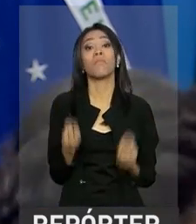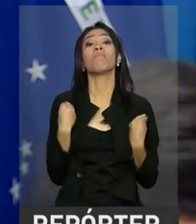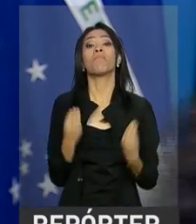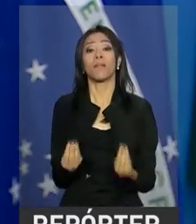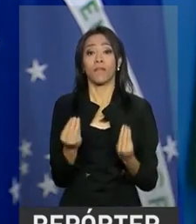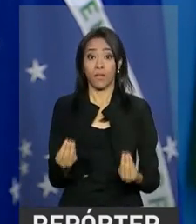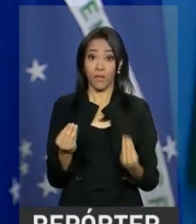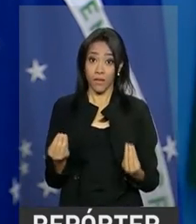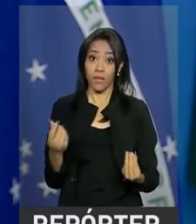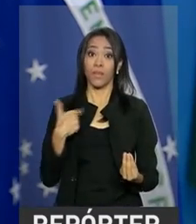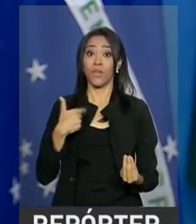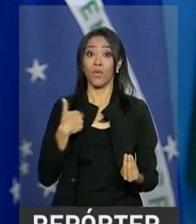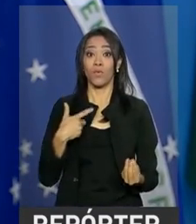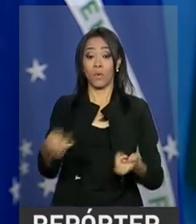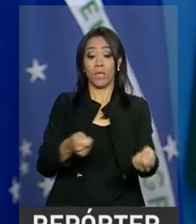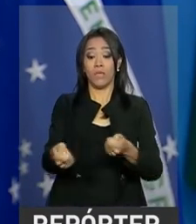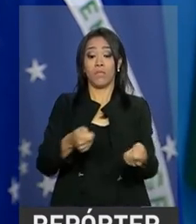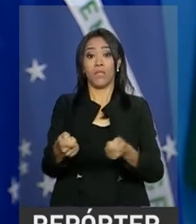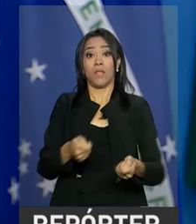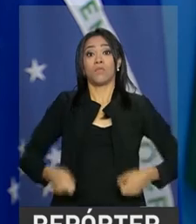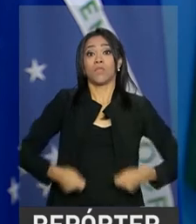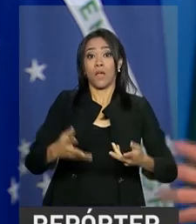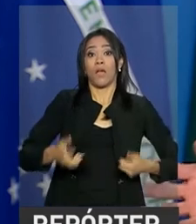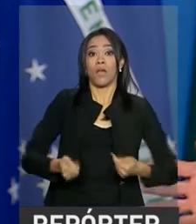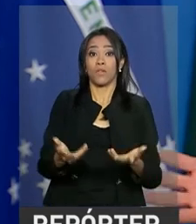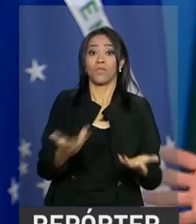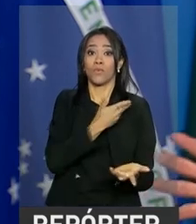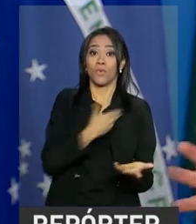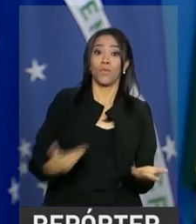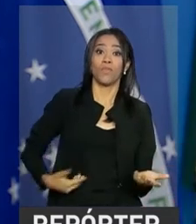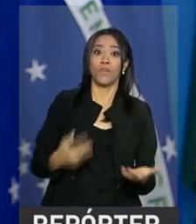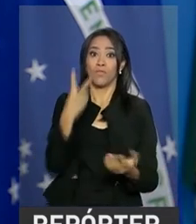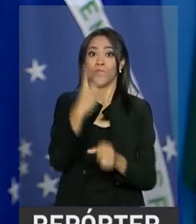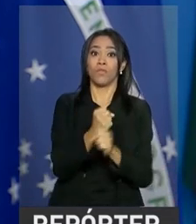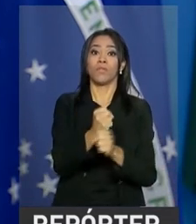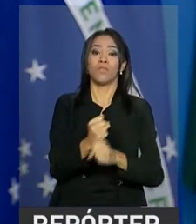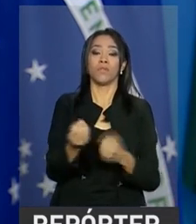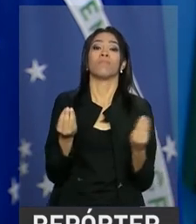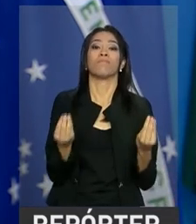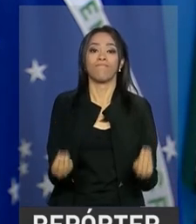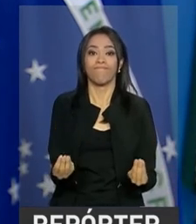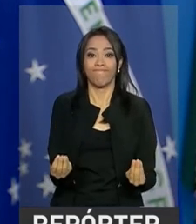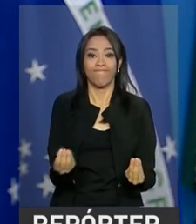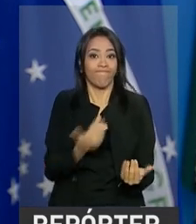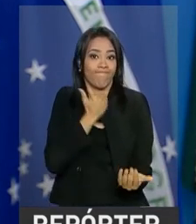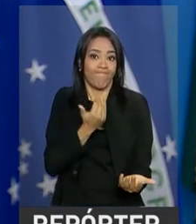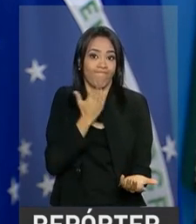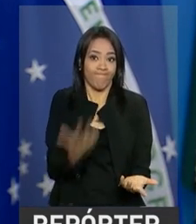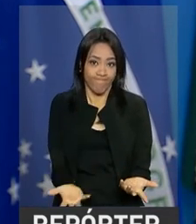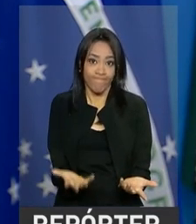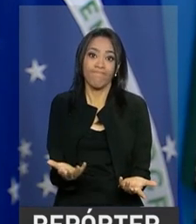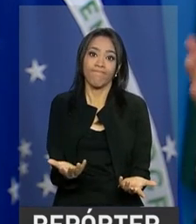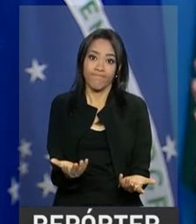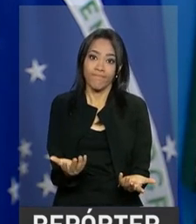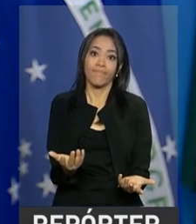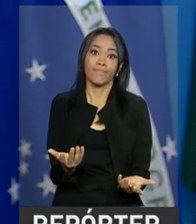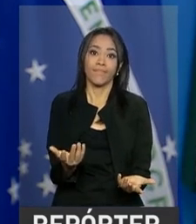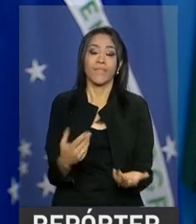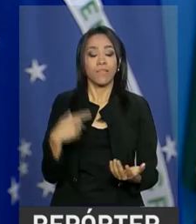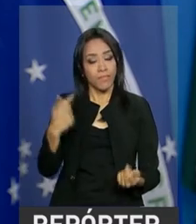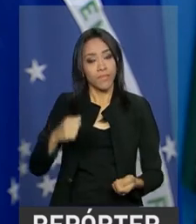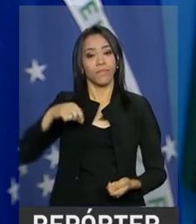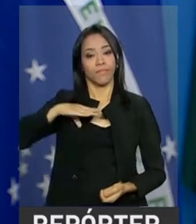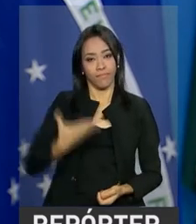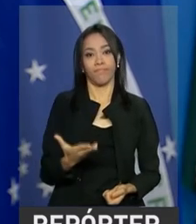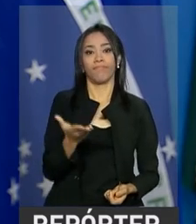vou restringir os gastos num governo de 2 anos e pouco? Nenhum sentido teria essa